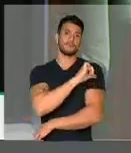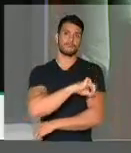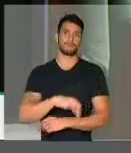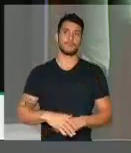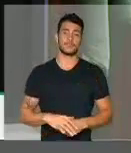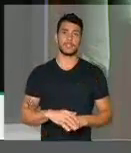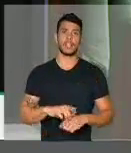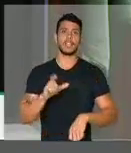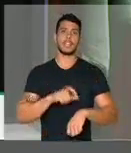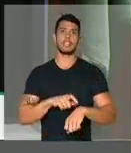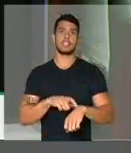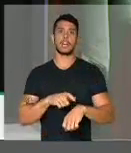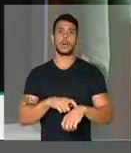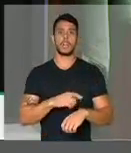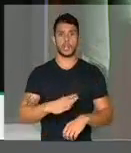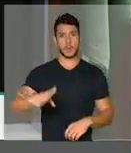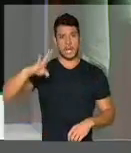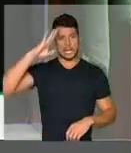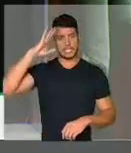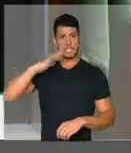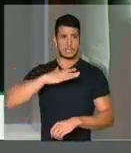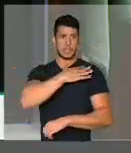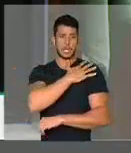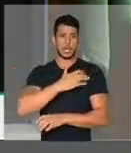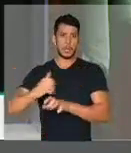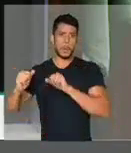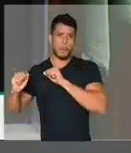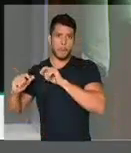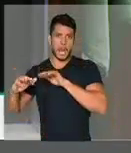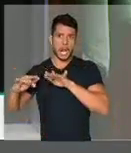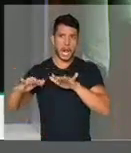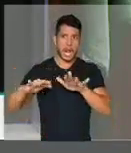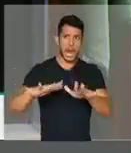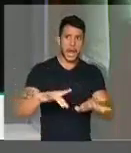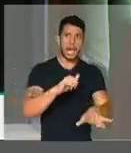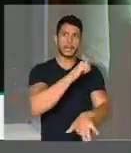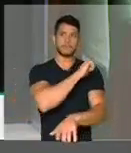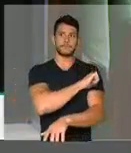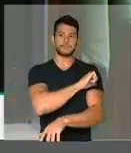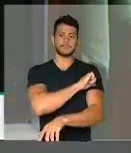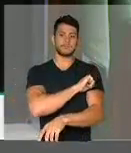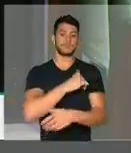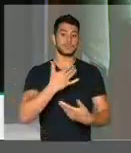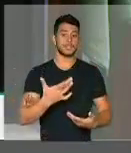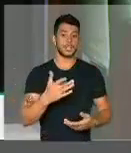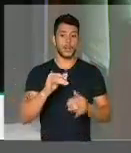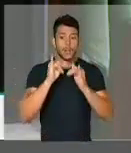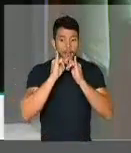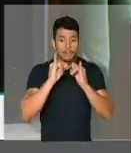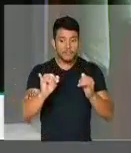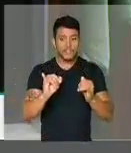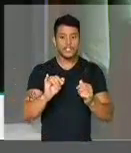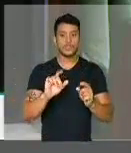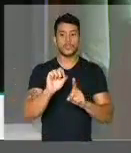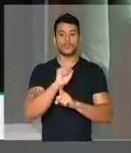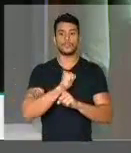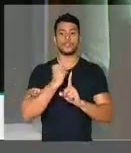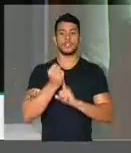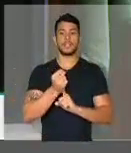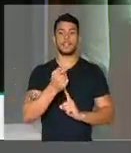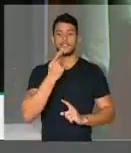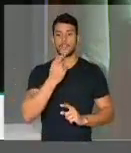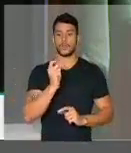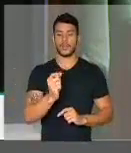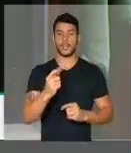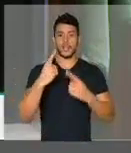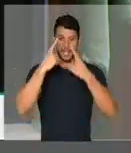Ao colocar o Exército, deu um recado para a sociedade que a violência é o mecanismo